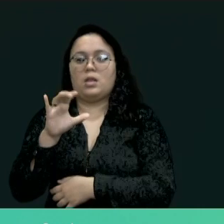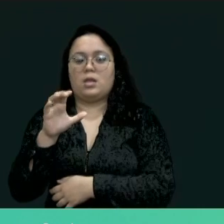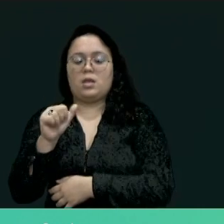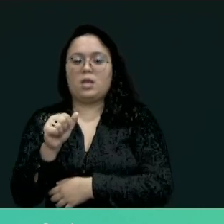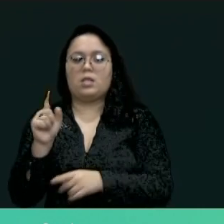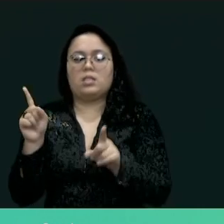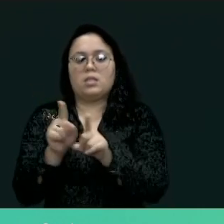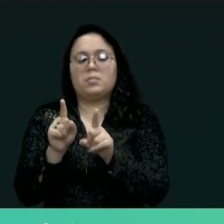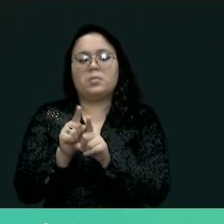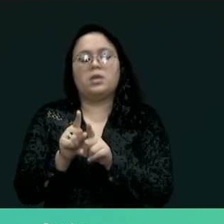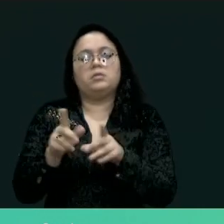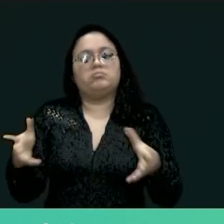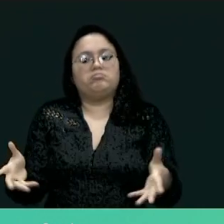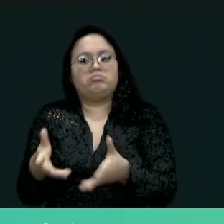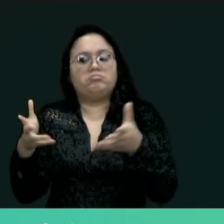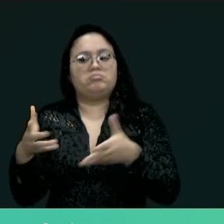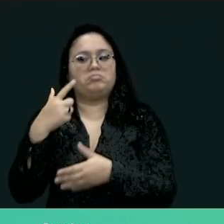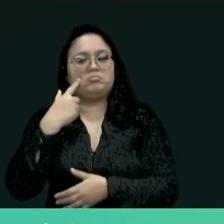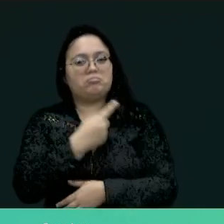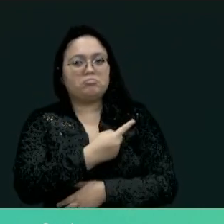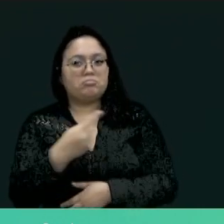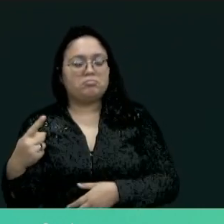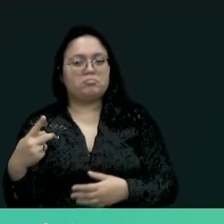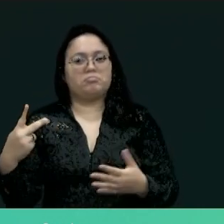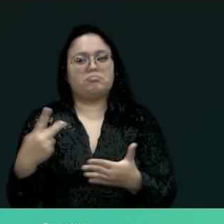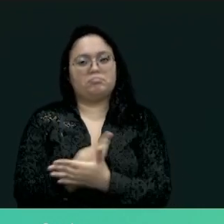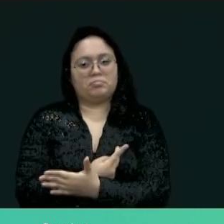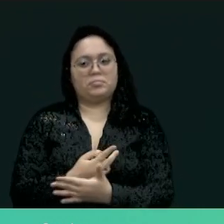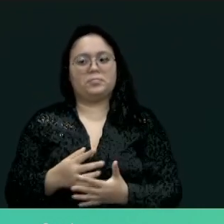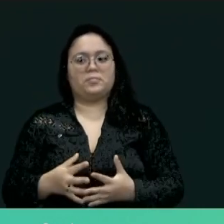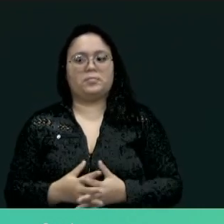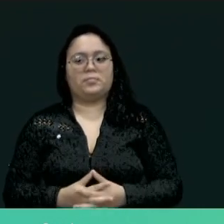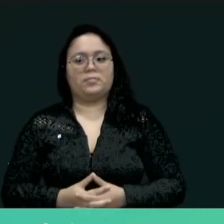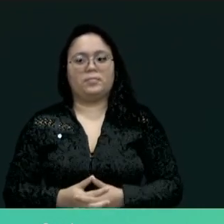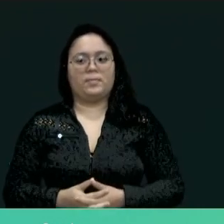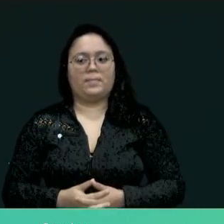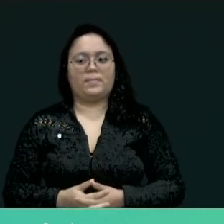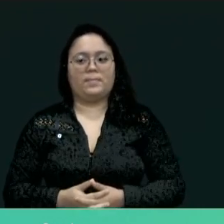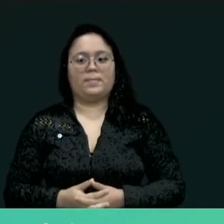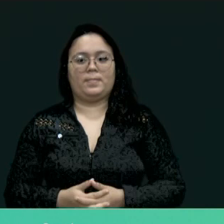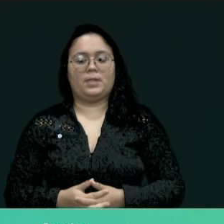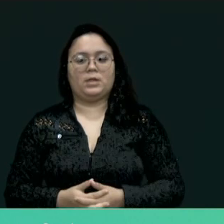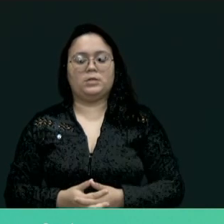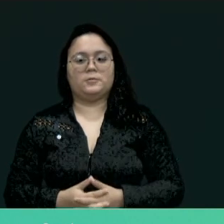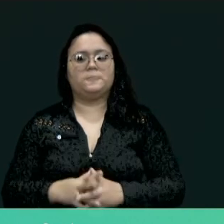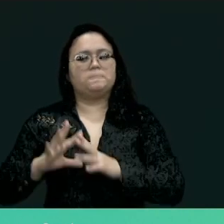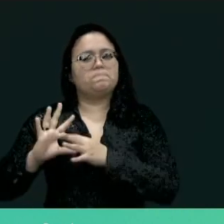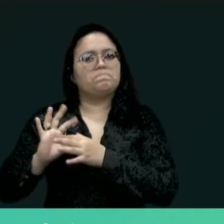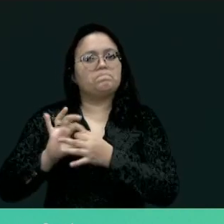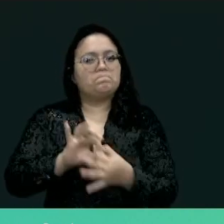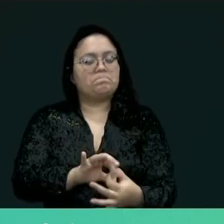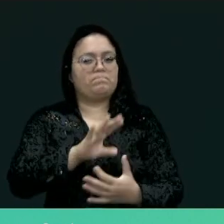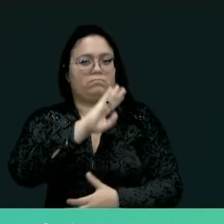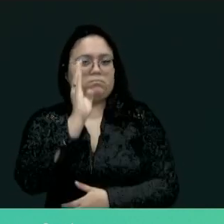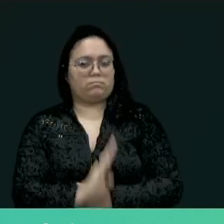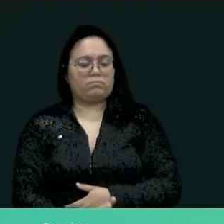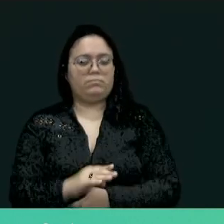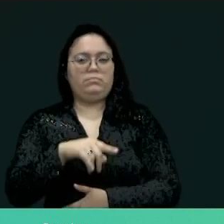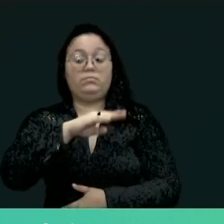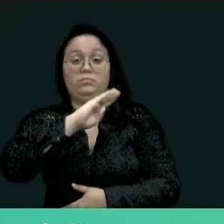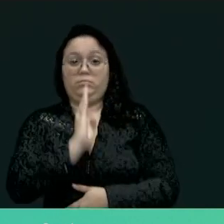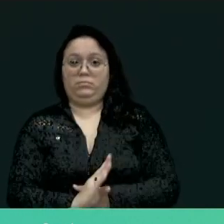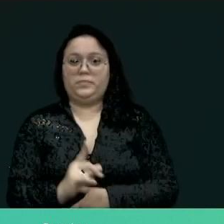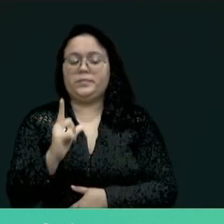virtuosos diante deste cenário relevante. Trazendo para o contexto do Brasil, o Brasil ele parte